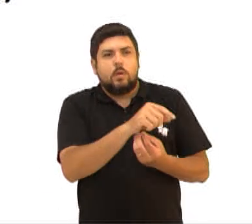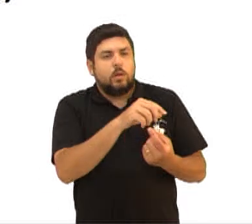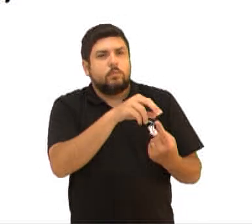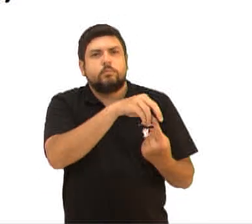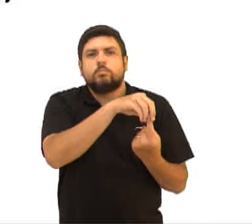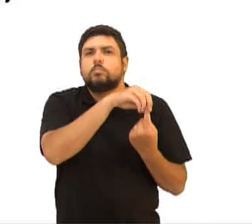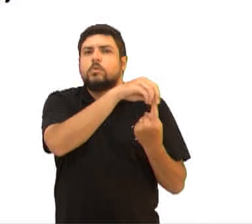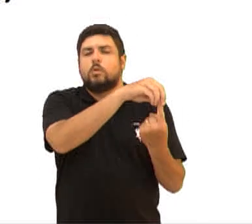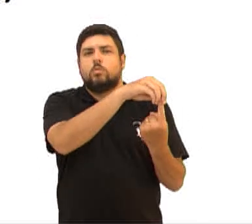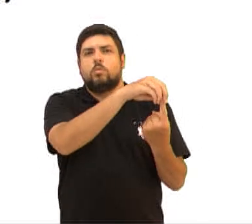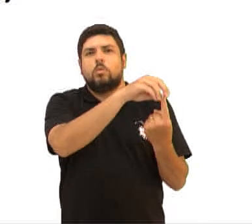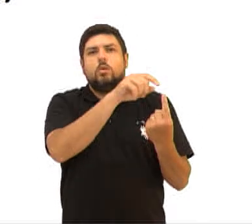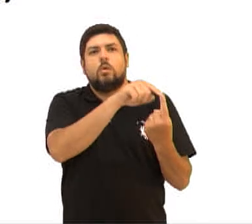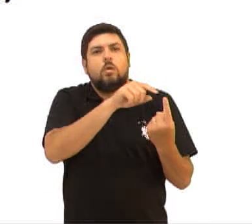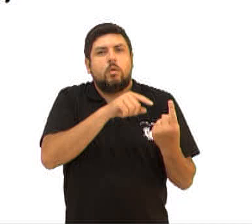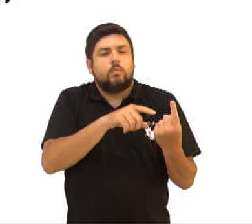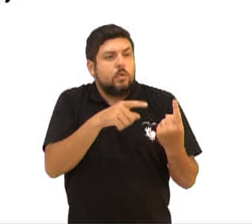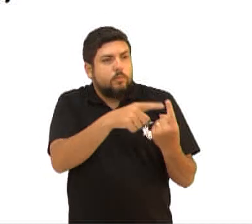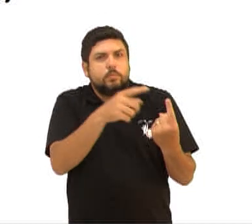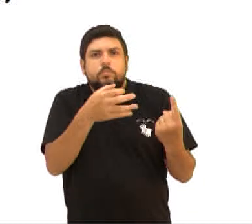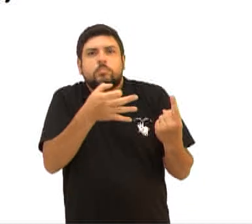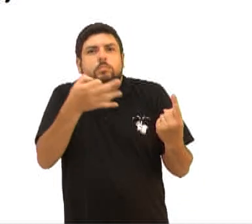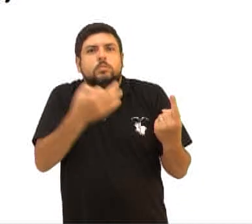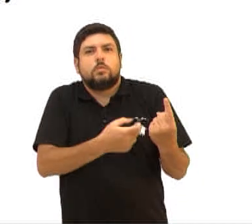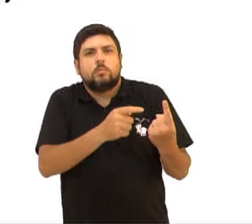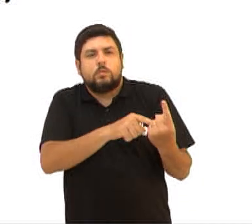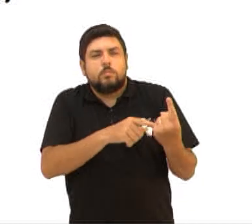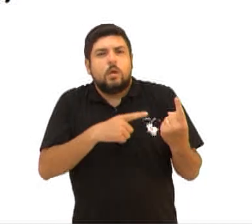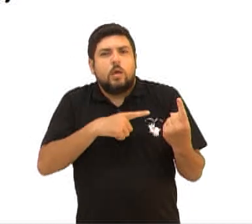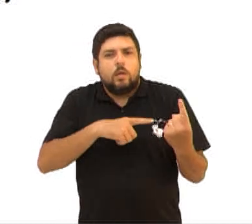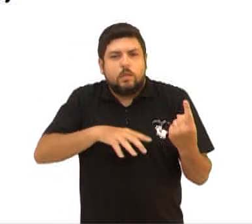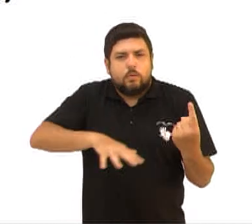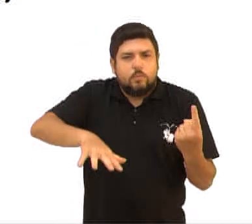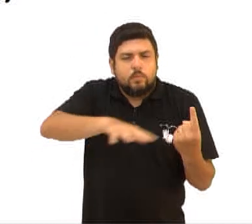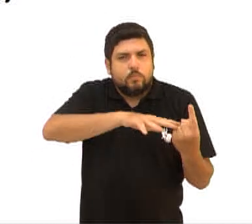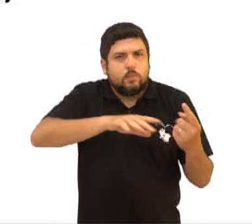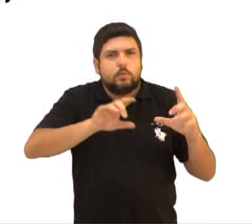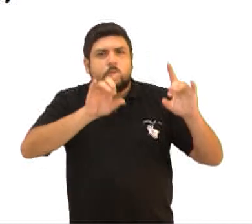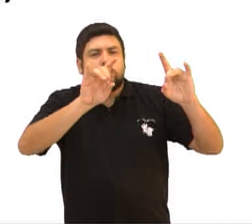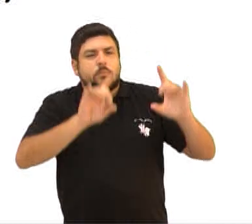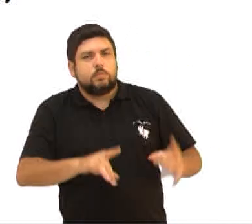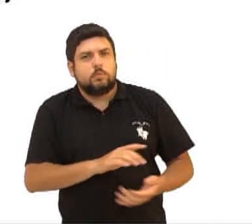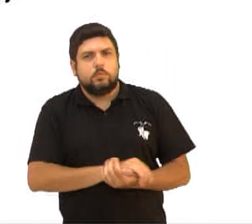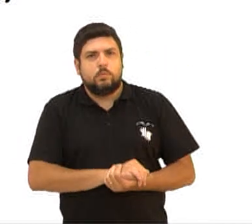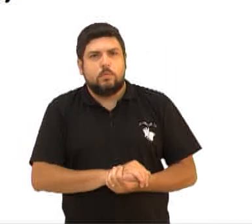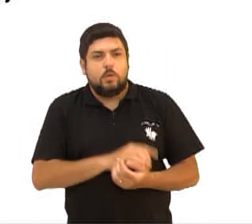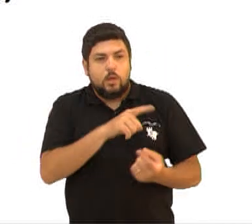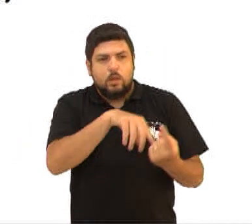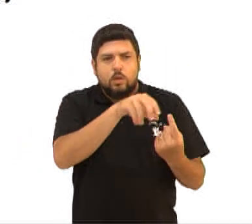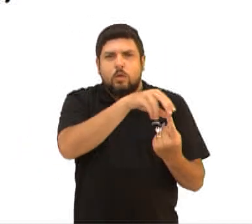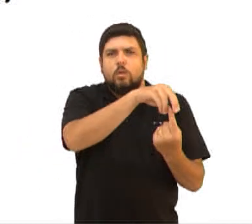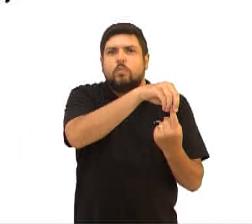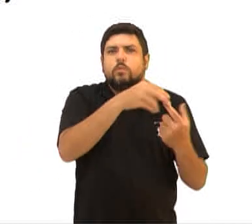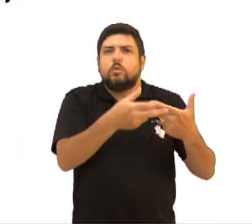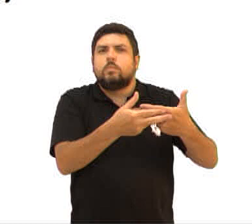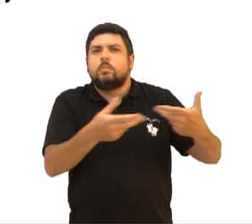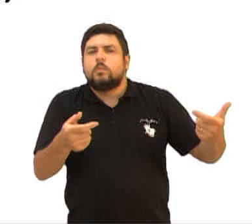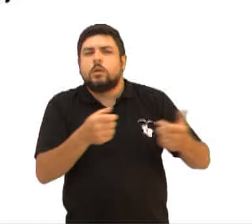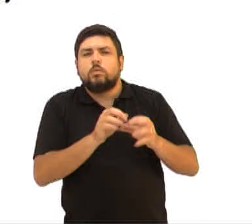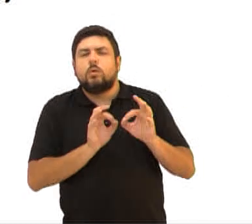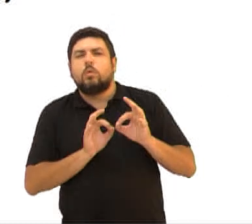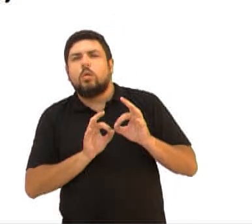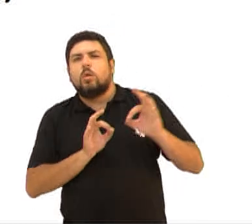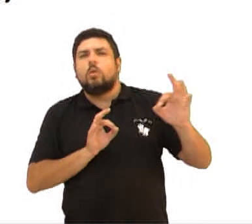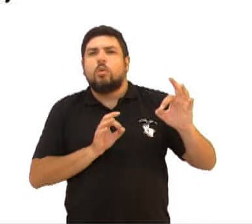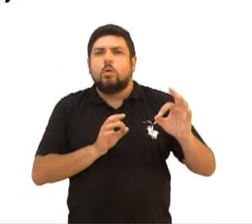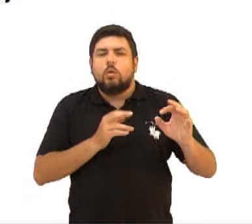singular, composta de elementos espaciais e temporais. A aparição única de uma coisa distante, por